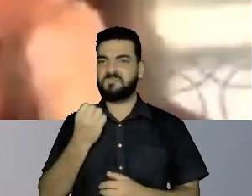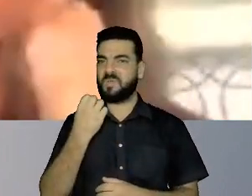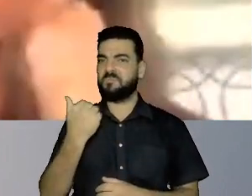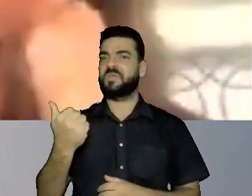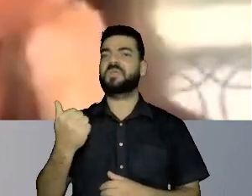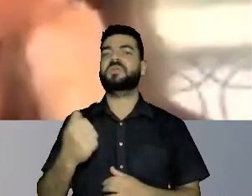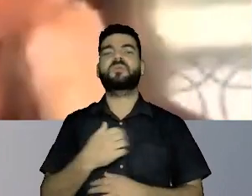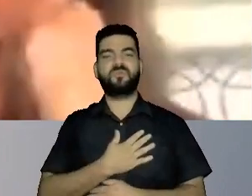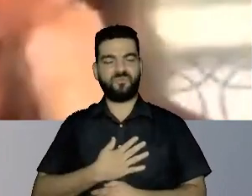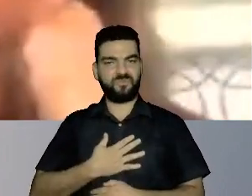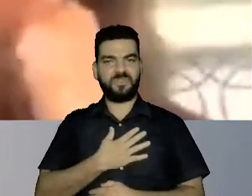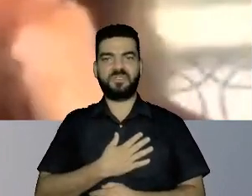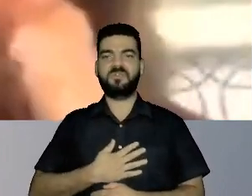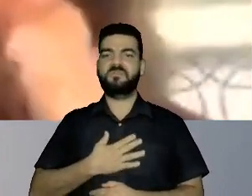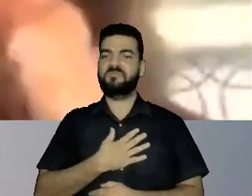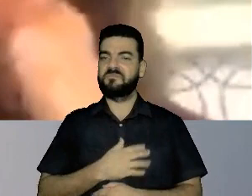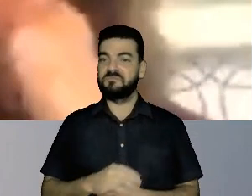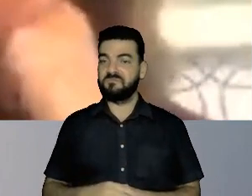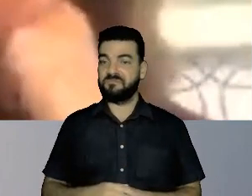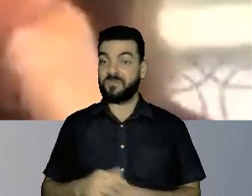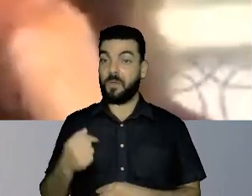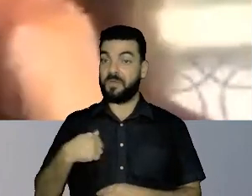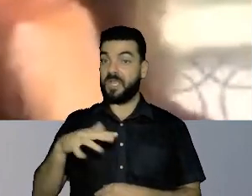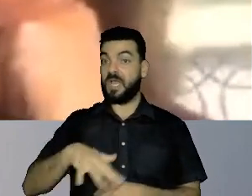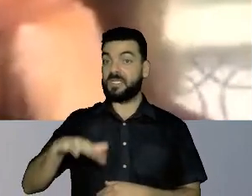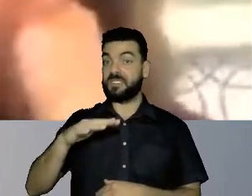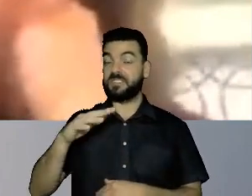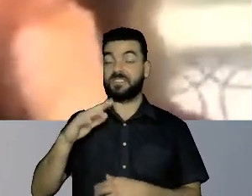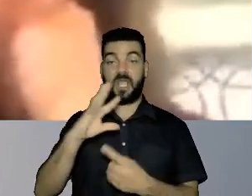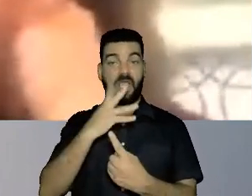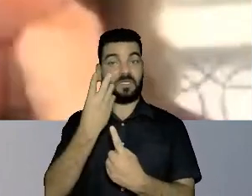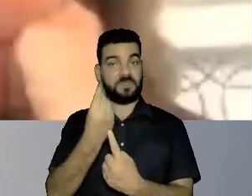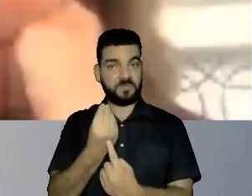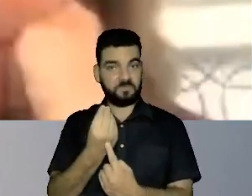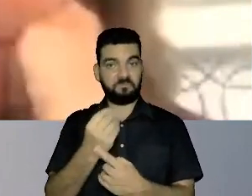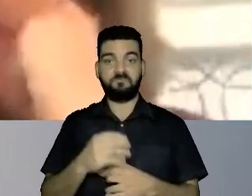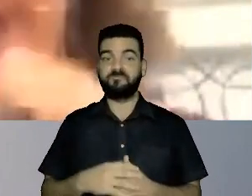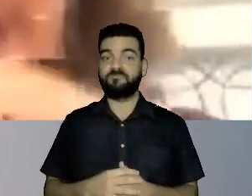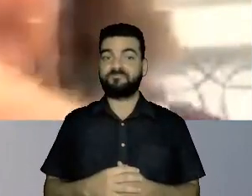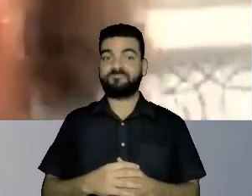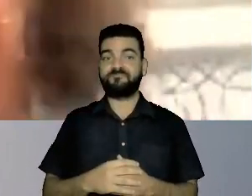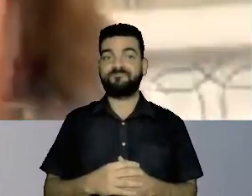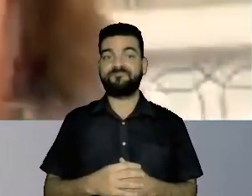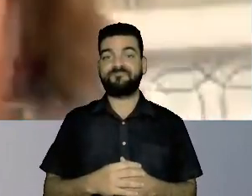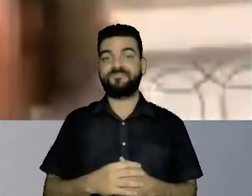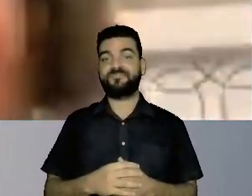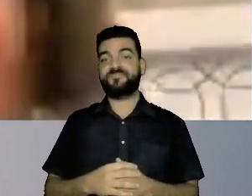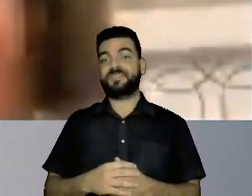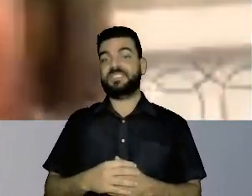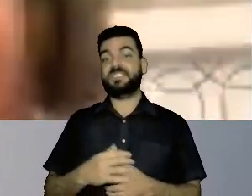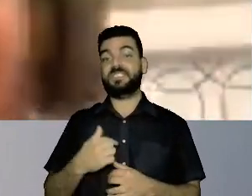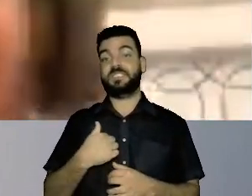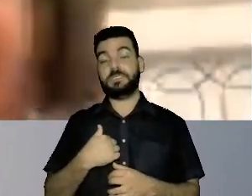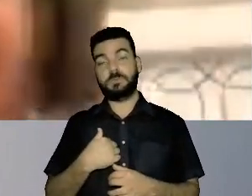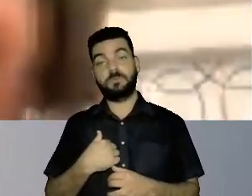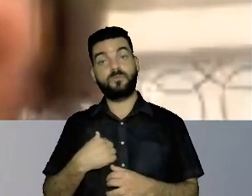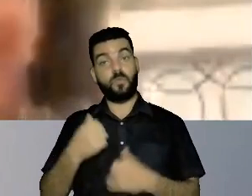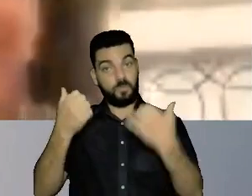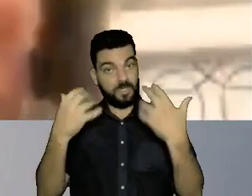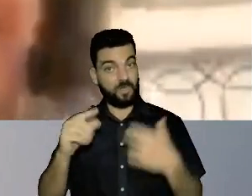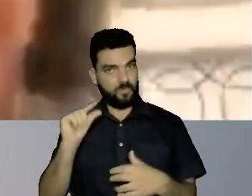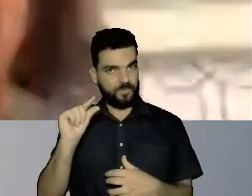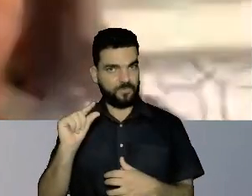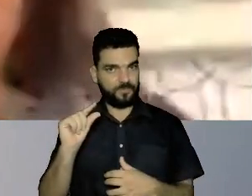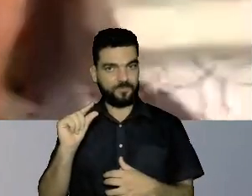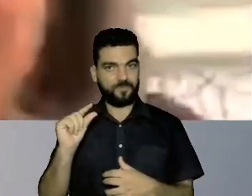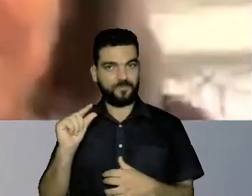Obrigada, professor Vladimir. Suas palavras são muito enriquecedoras para nós aí do